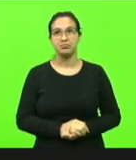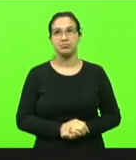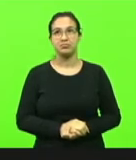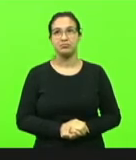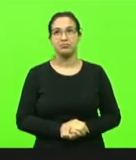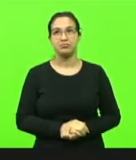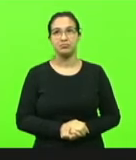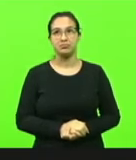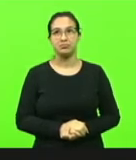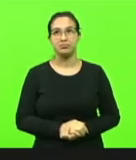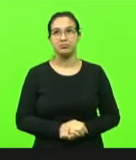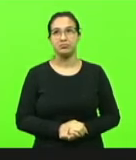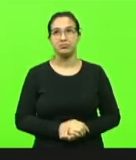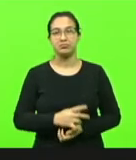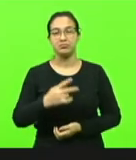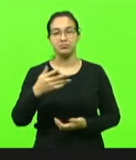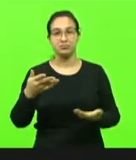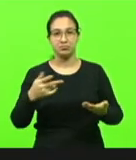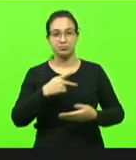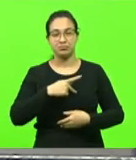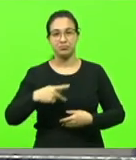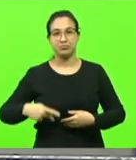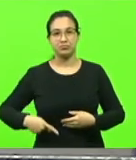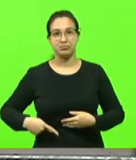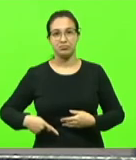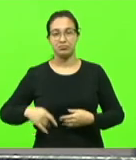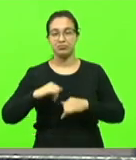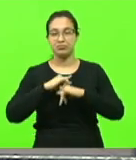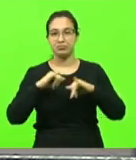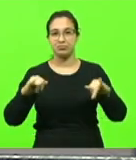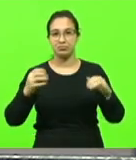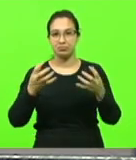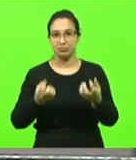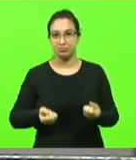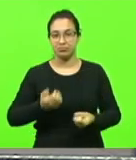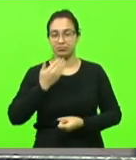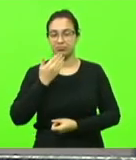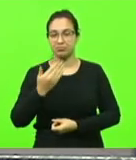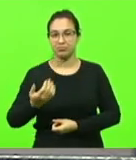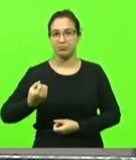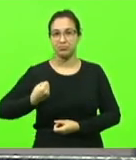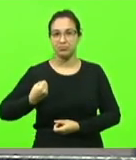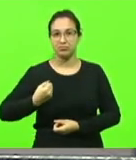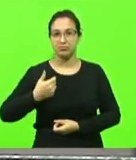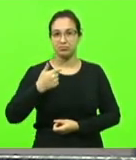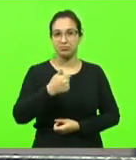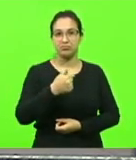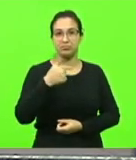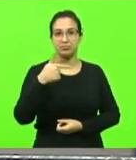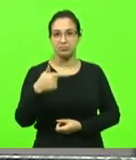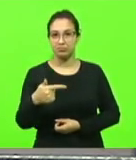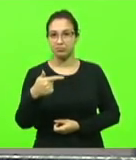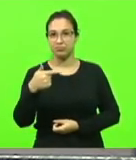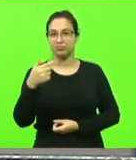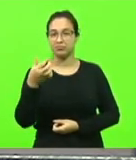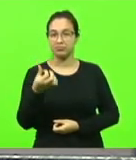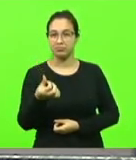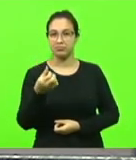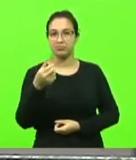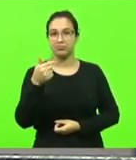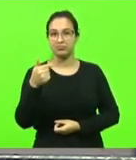esta presidência comunica e defere os seguintes requerimentos requerimentos 1767